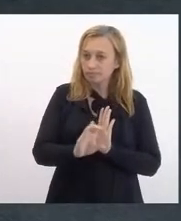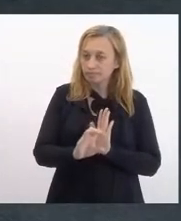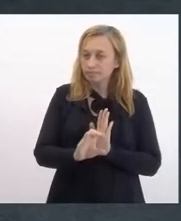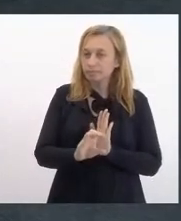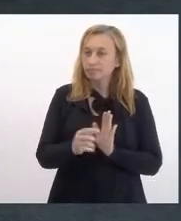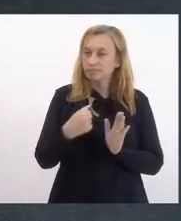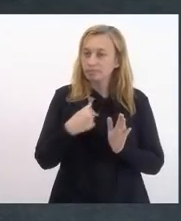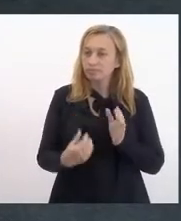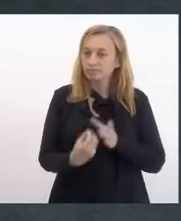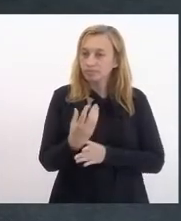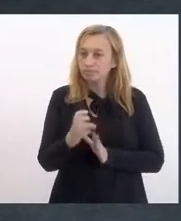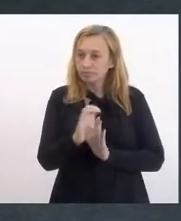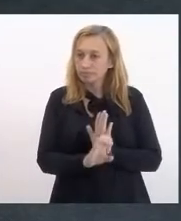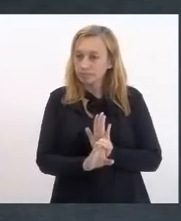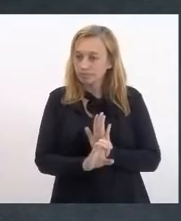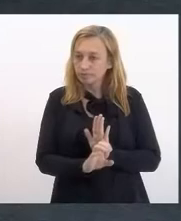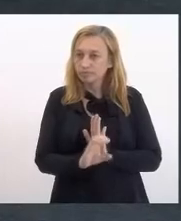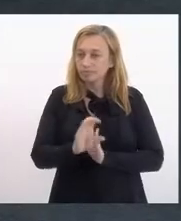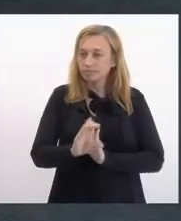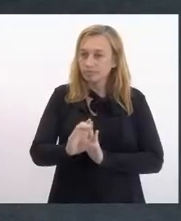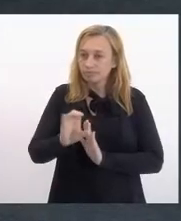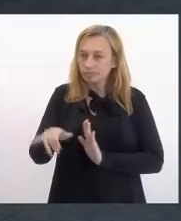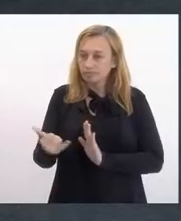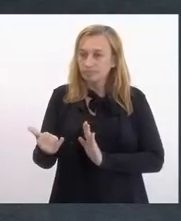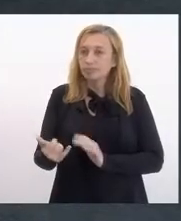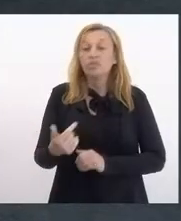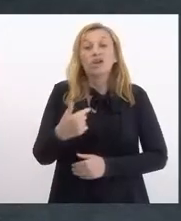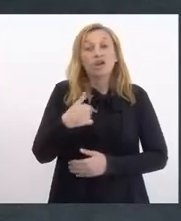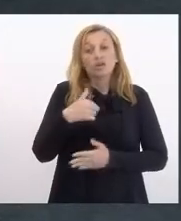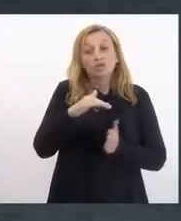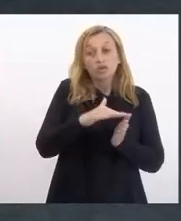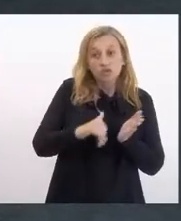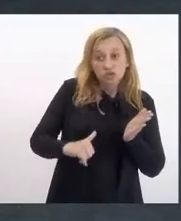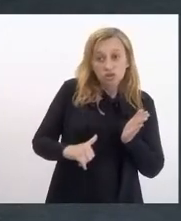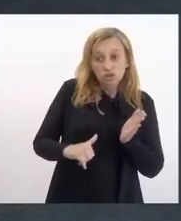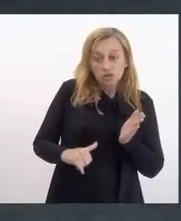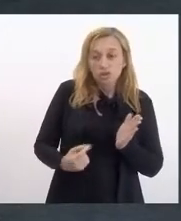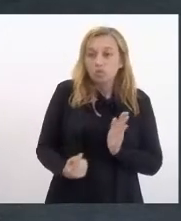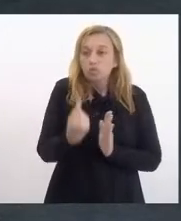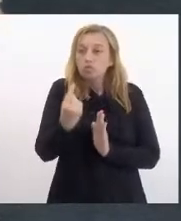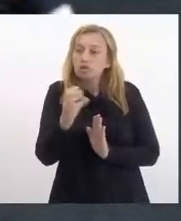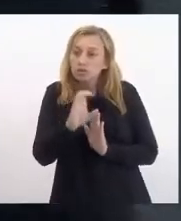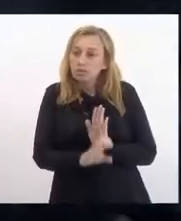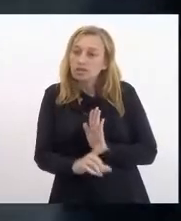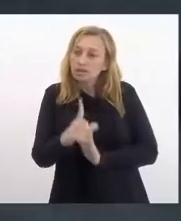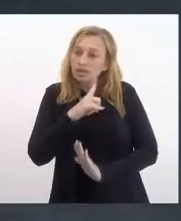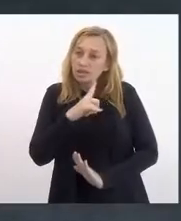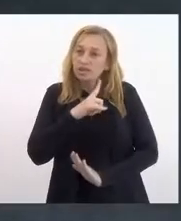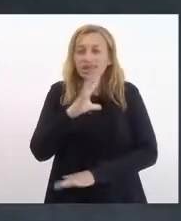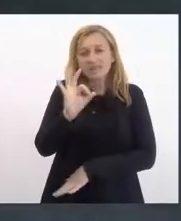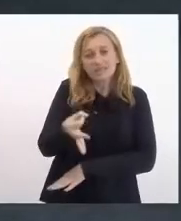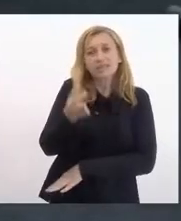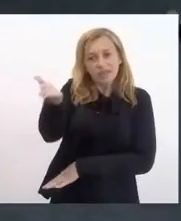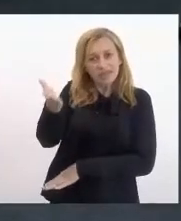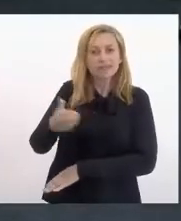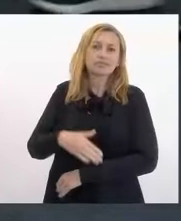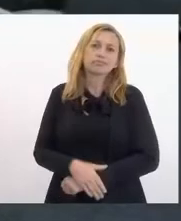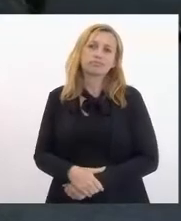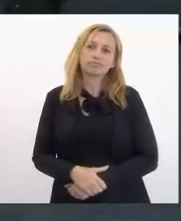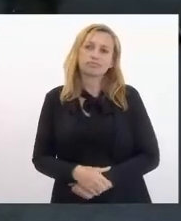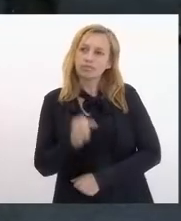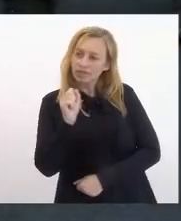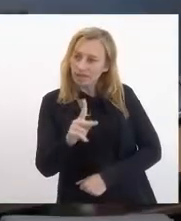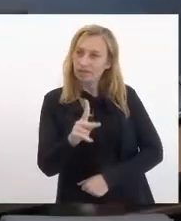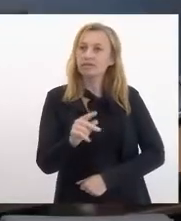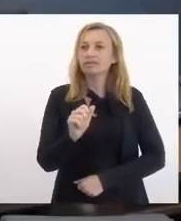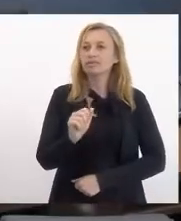em plenário, como parecer da CCJ, eu estou retirando a única emenda que ele tem, que é exatamente essa. Ok?